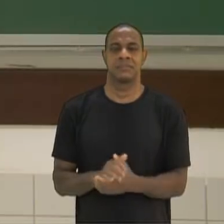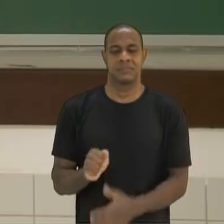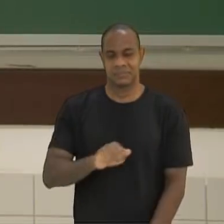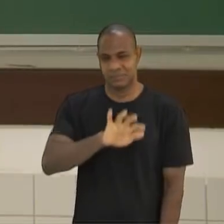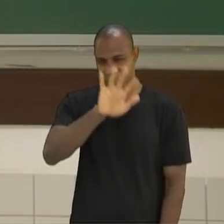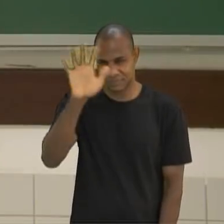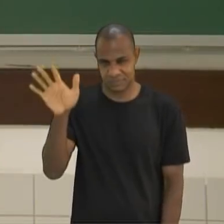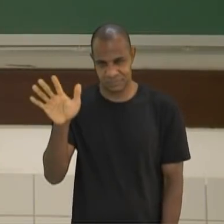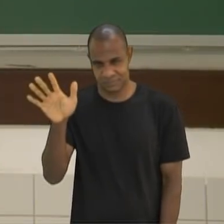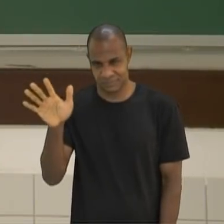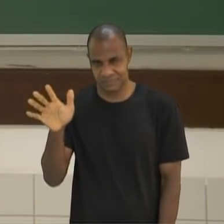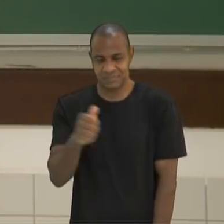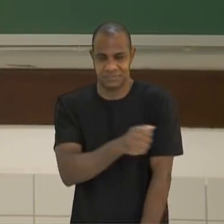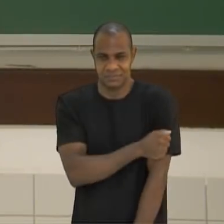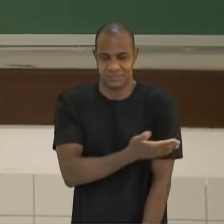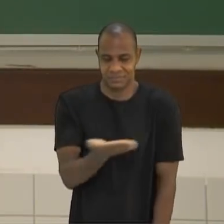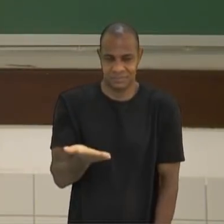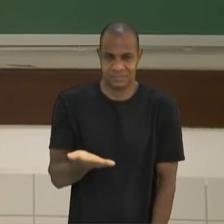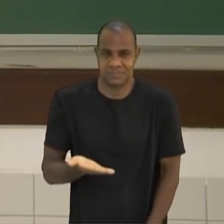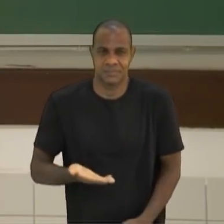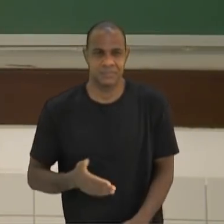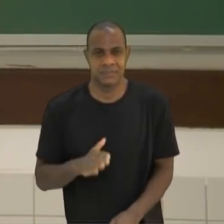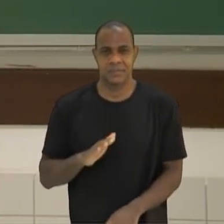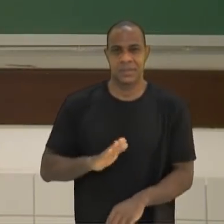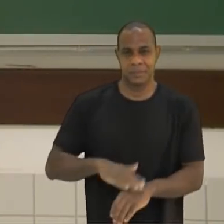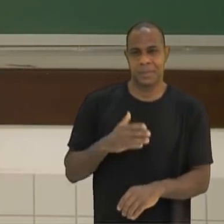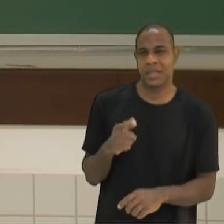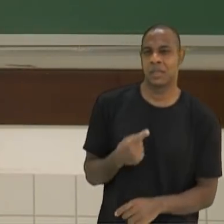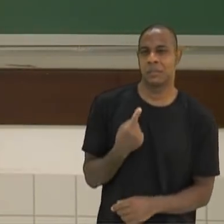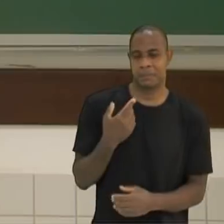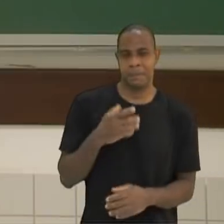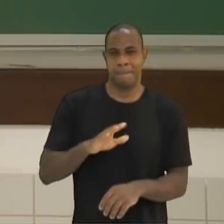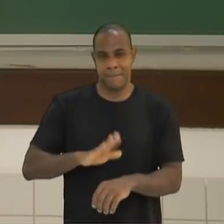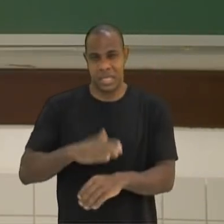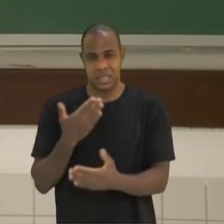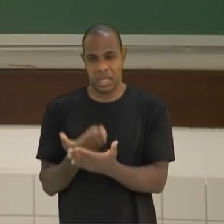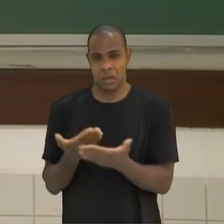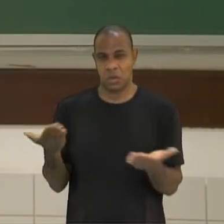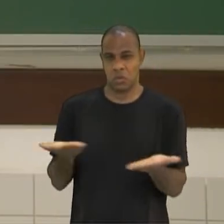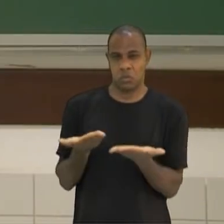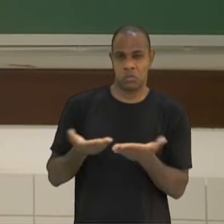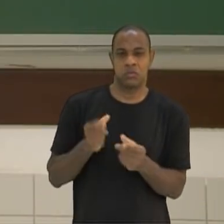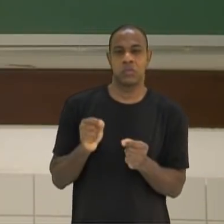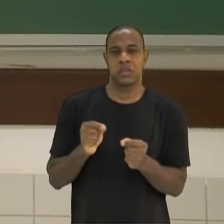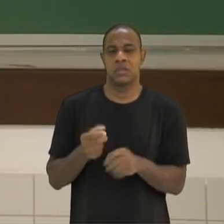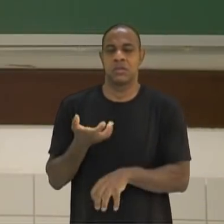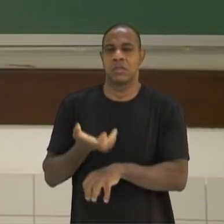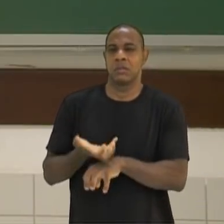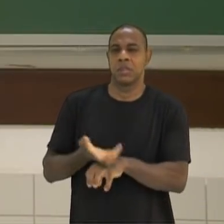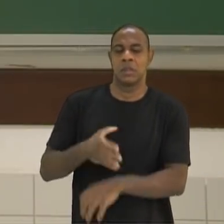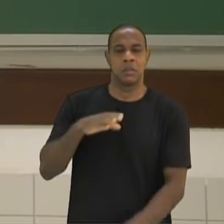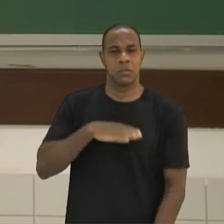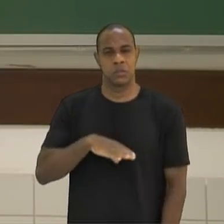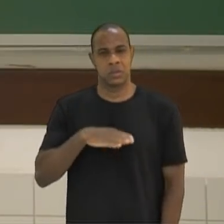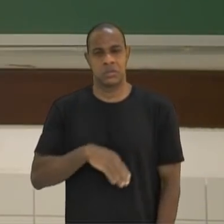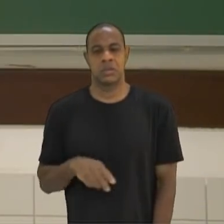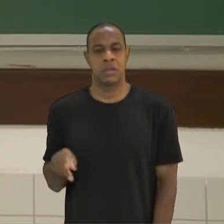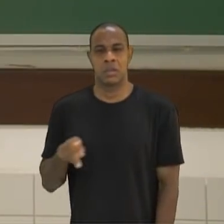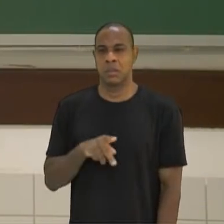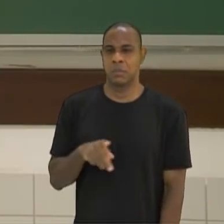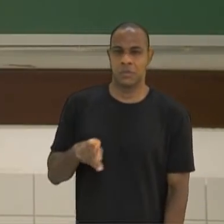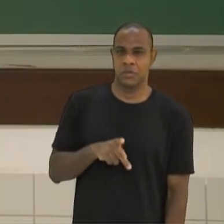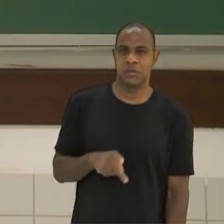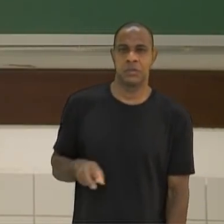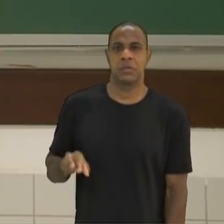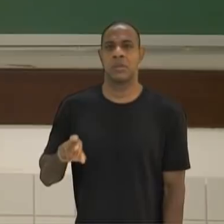Olá, alunos, vamos para mais uma videoaula. Agradeço imensamente a participação de todos vocês. Quero expressar o meu